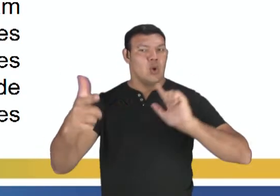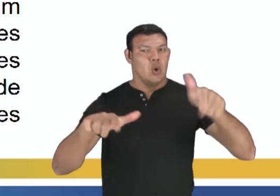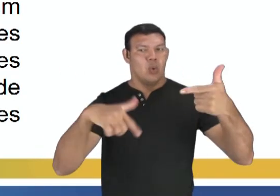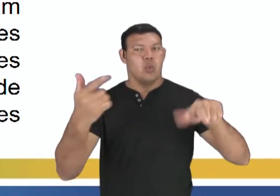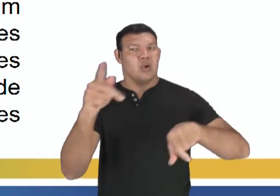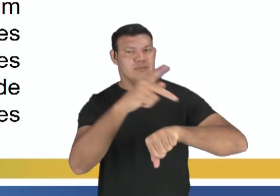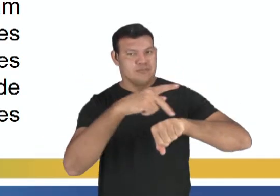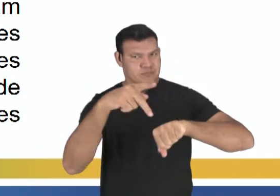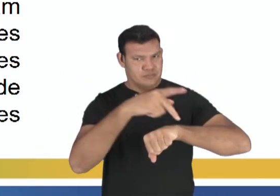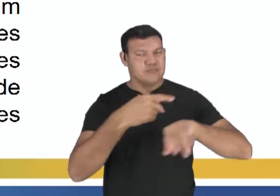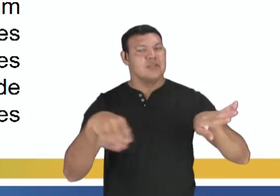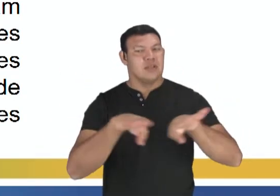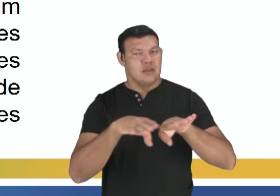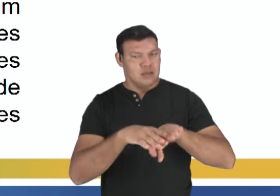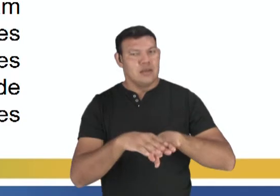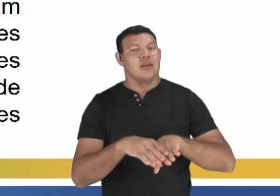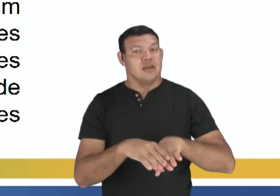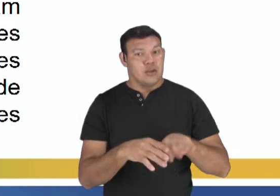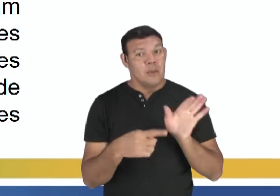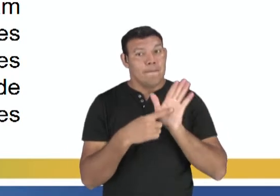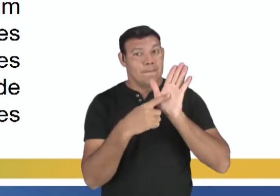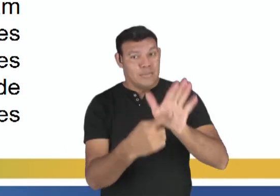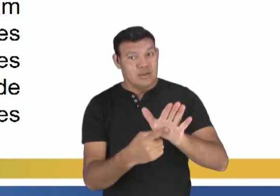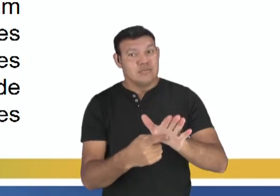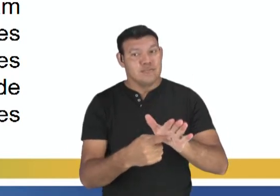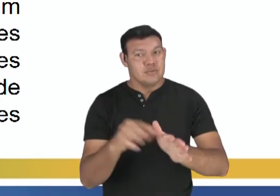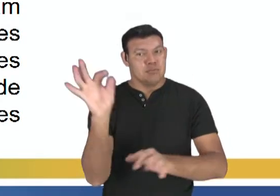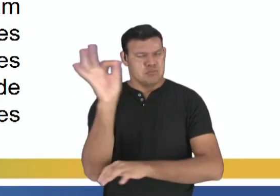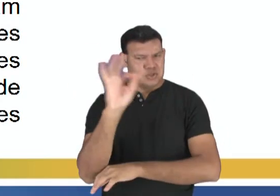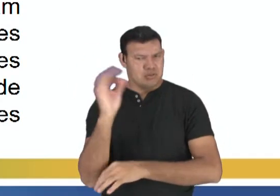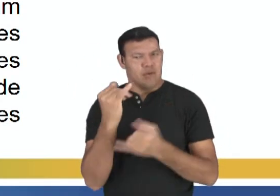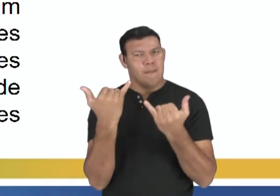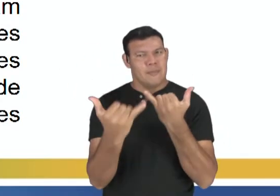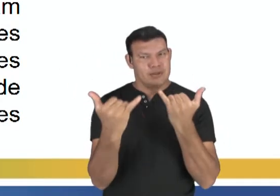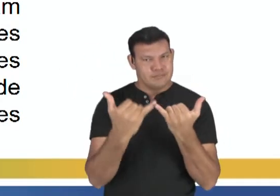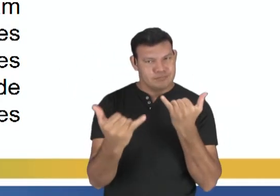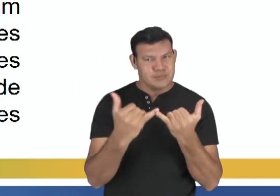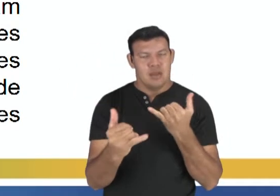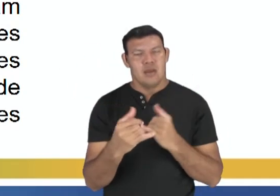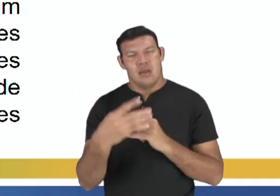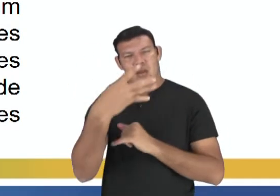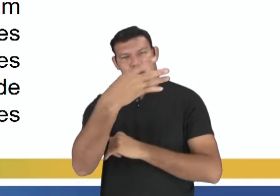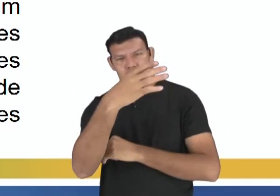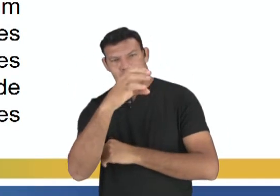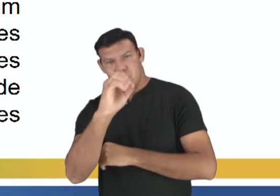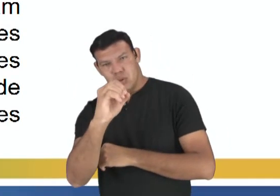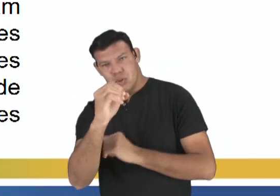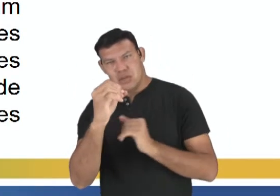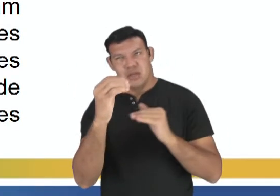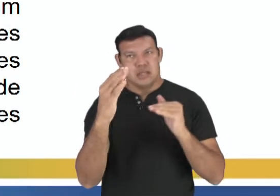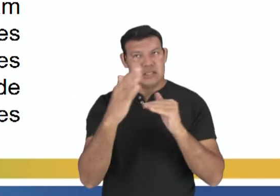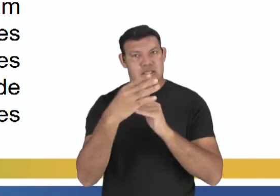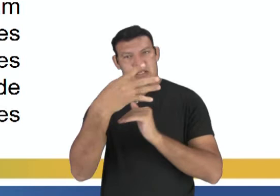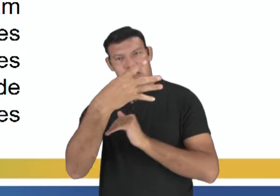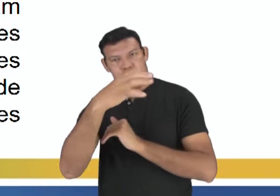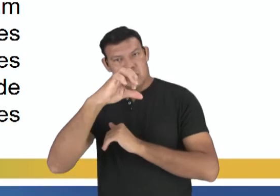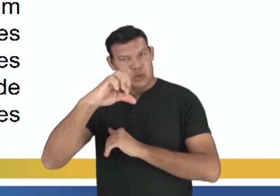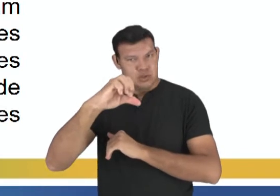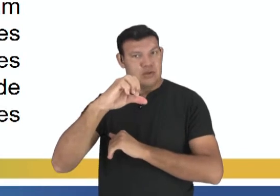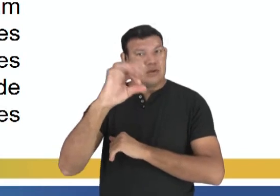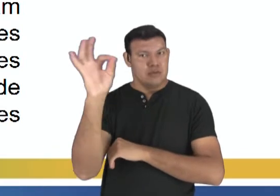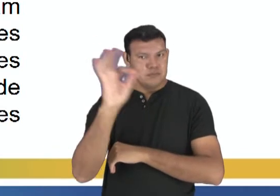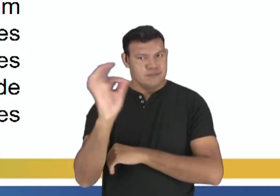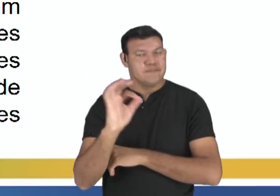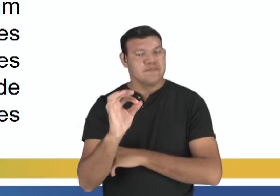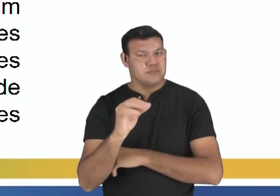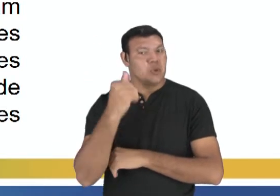também vêm reportando uma porcentagem similar, entre 40% e 49% de presença